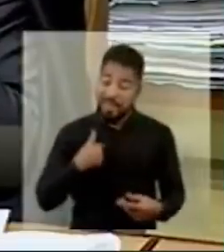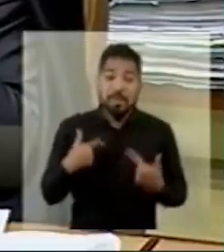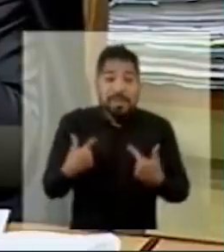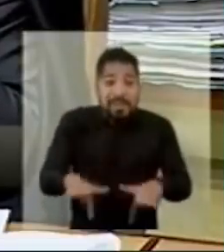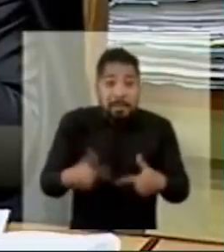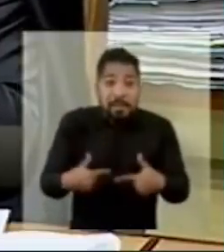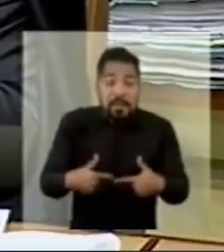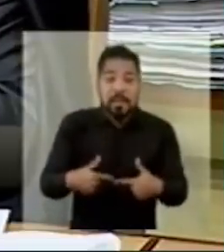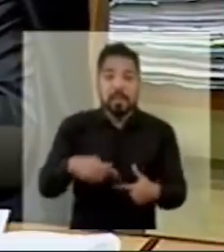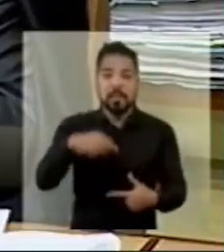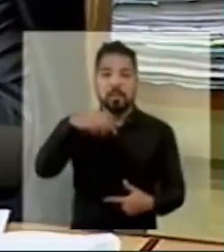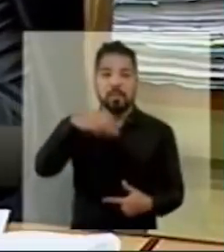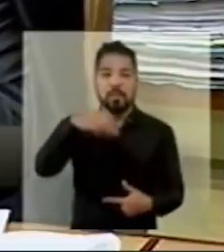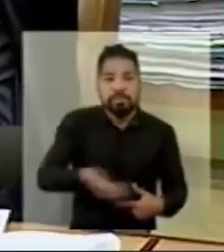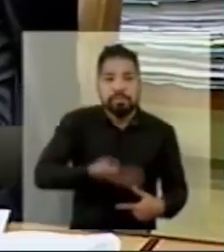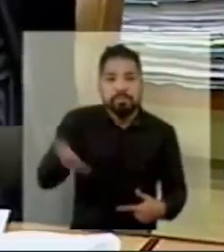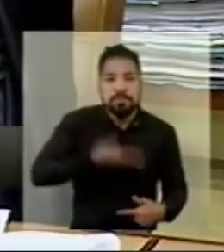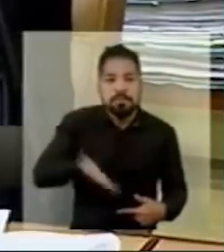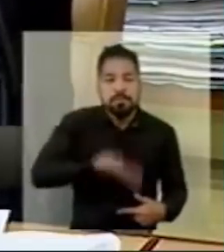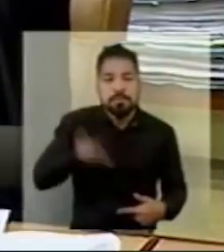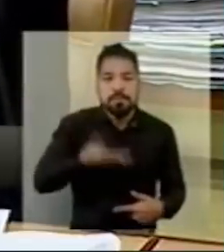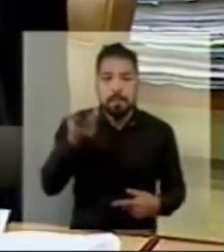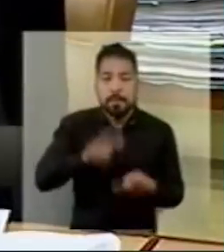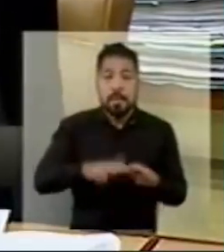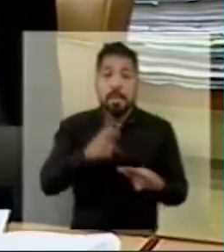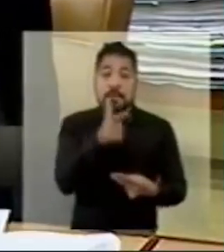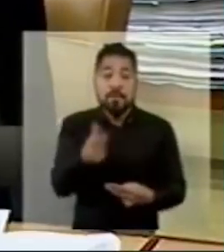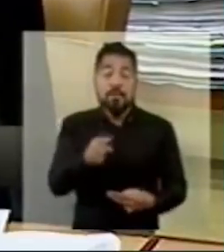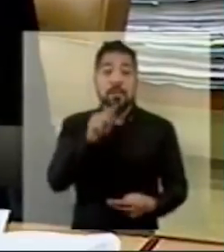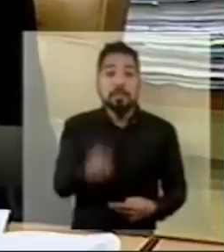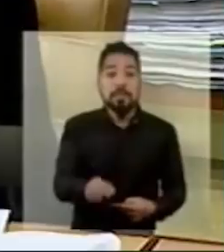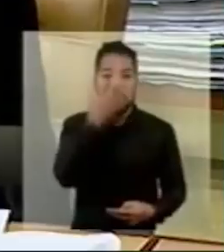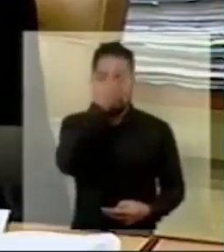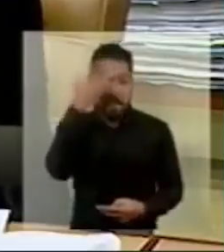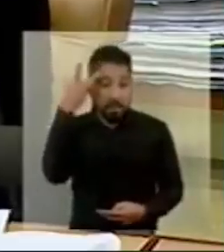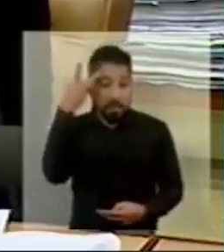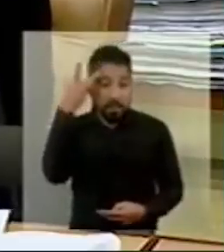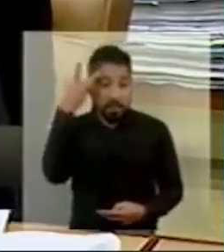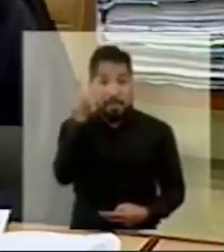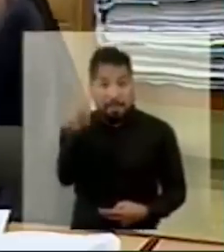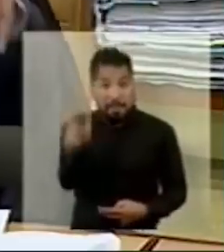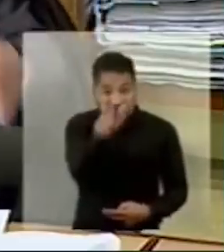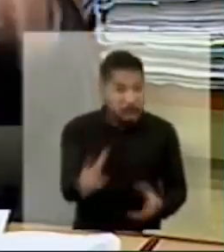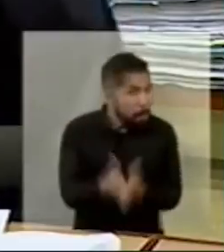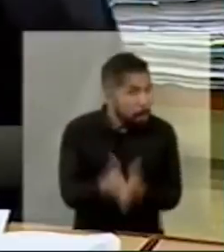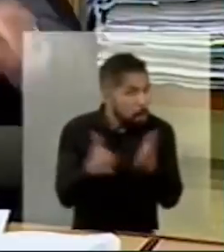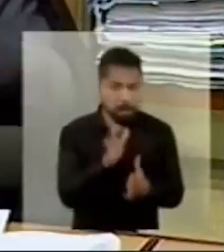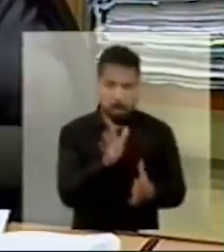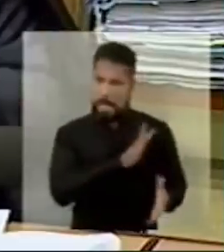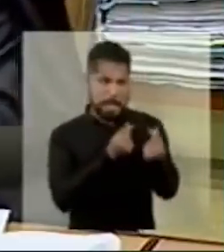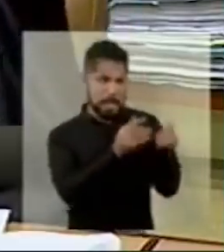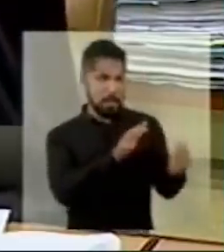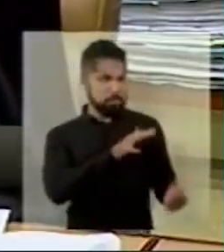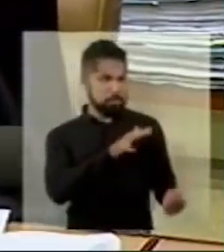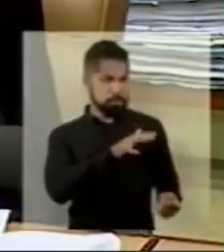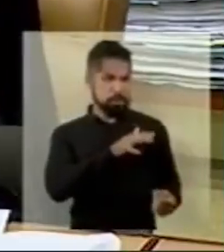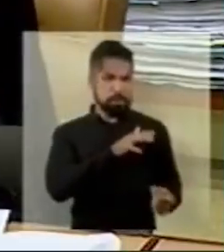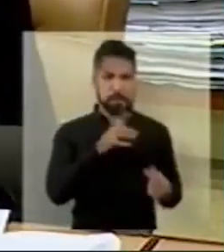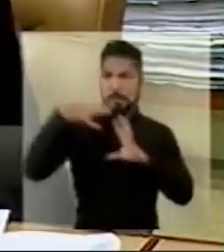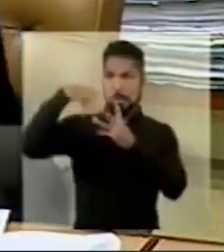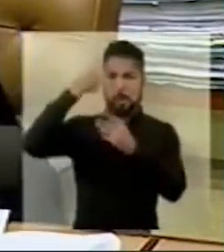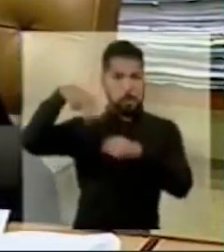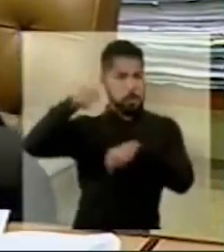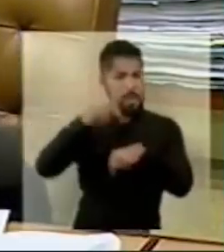no mutirão. 22 mil pessoas, e eram de réus pobres. Não eram de réus ricos, não eram de bandidos